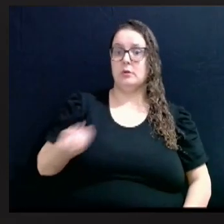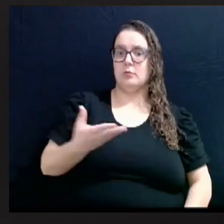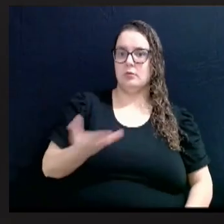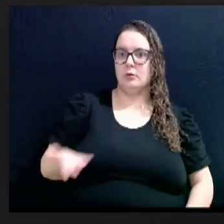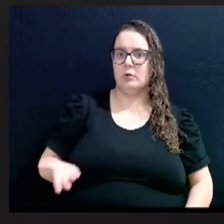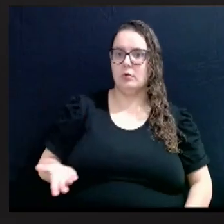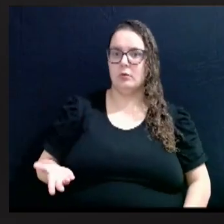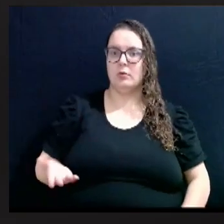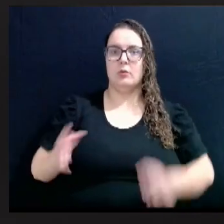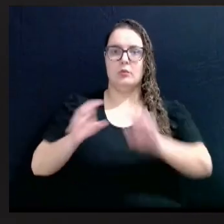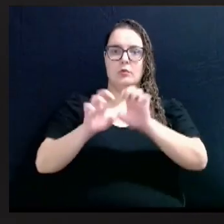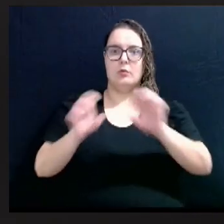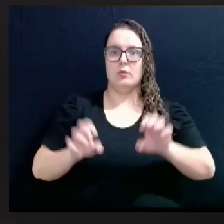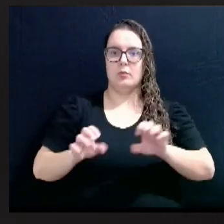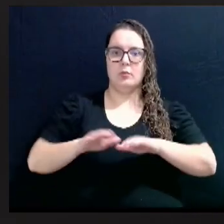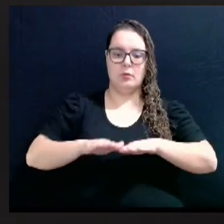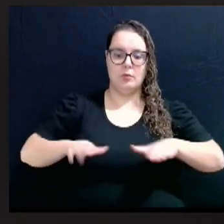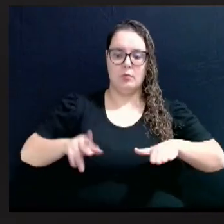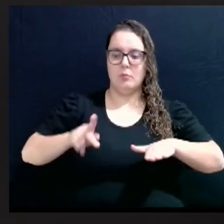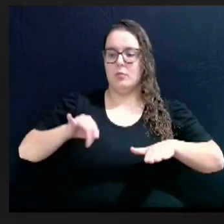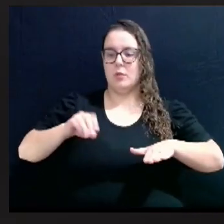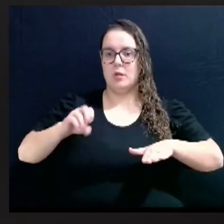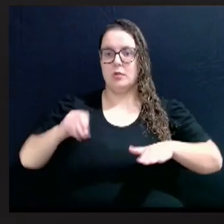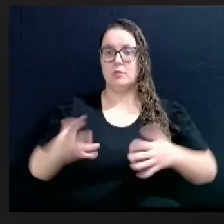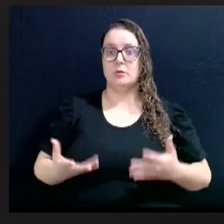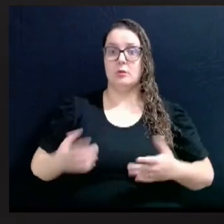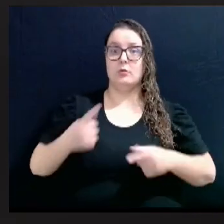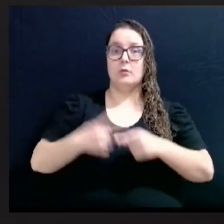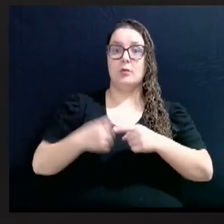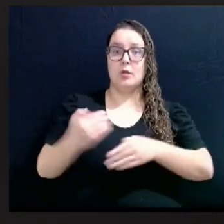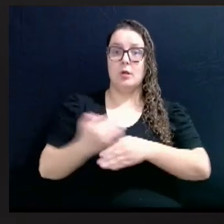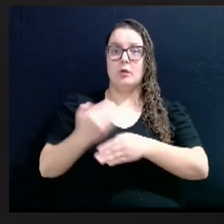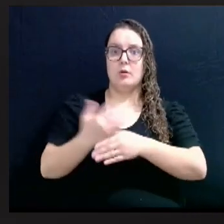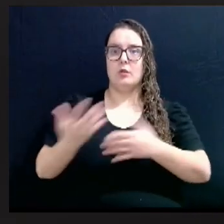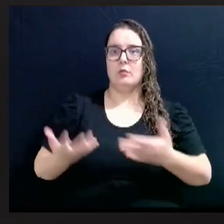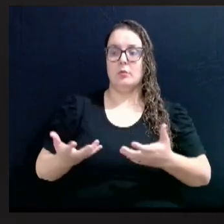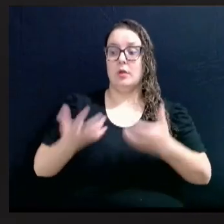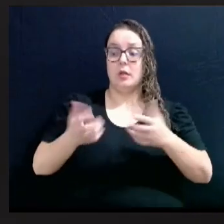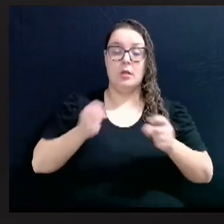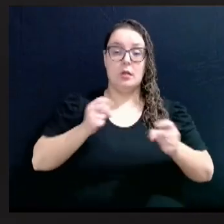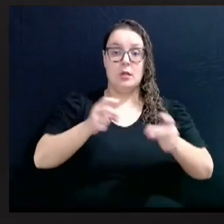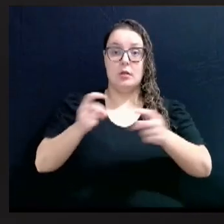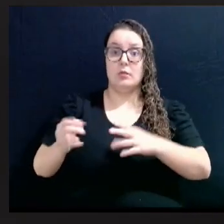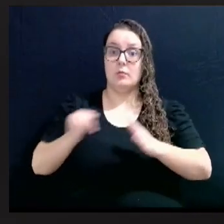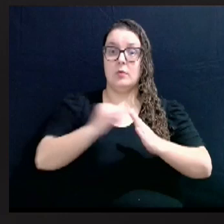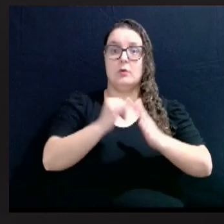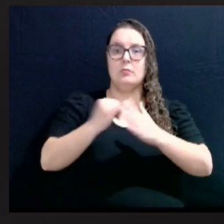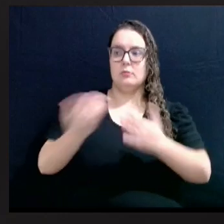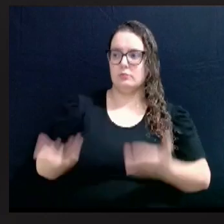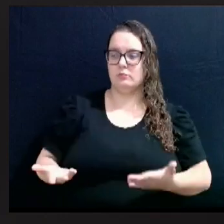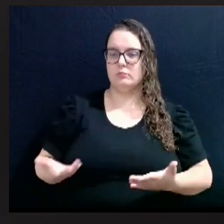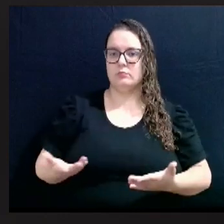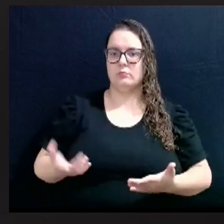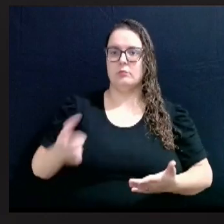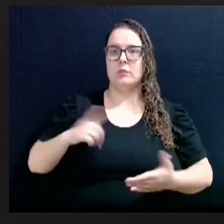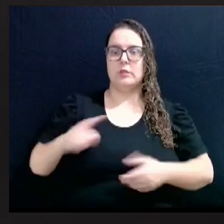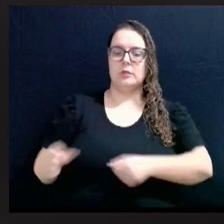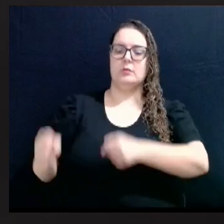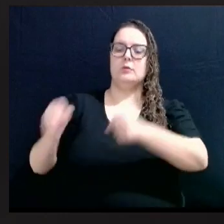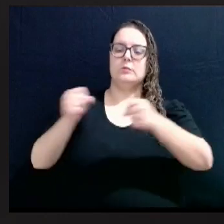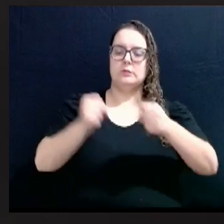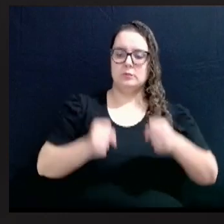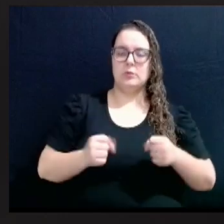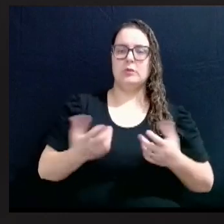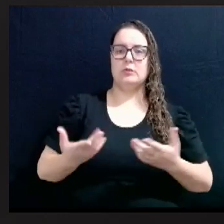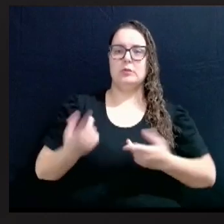com piso, porque a construtora, ela quer vender esse imóvel, então você tem esse poder de